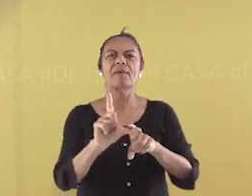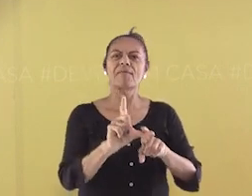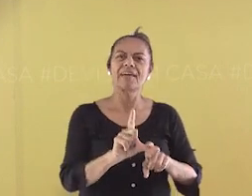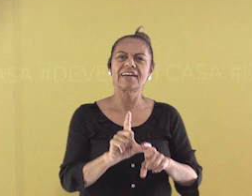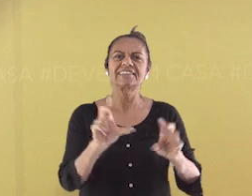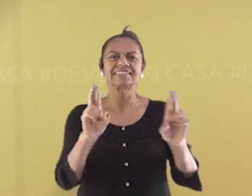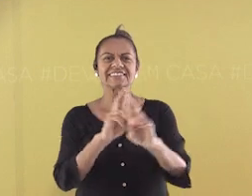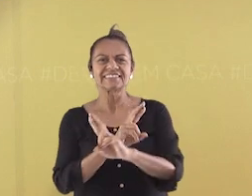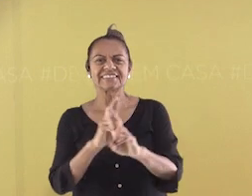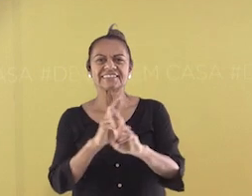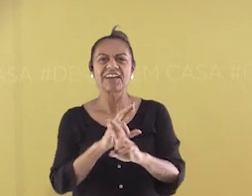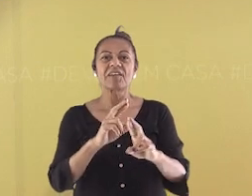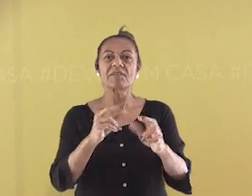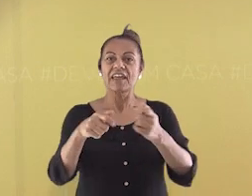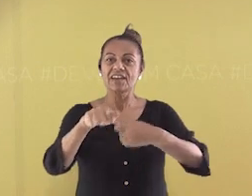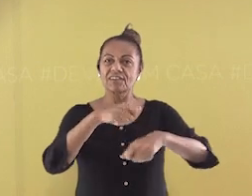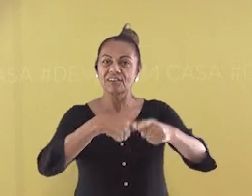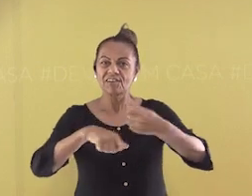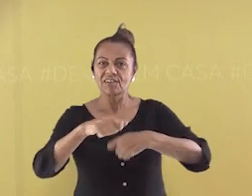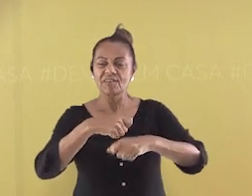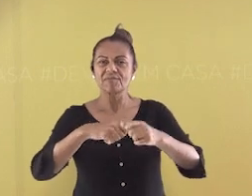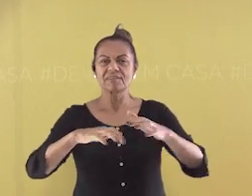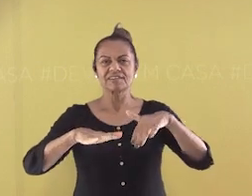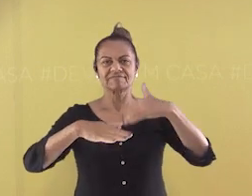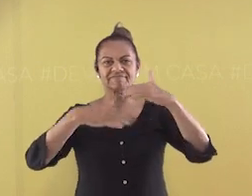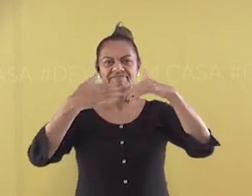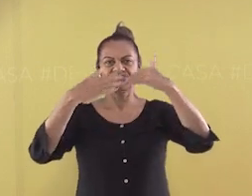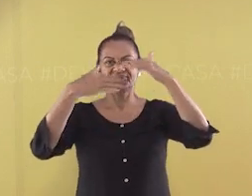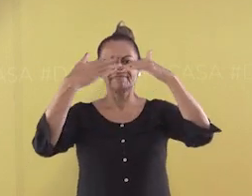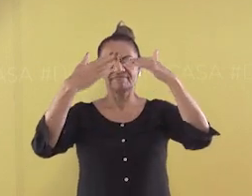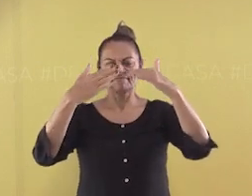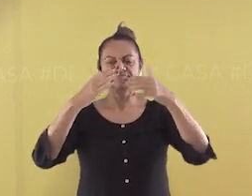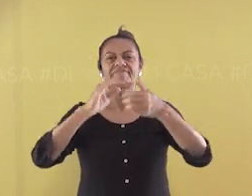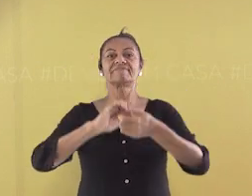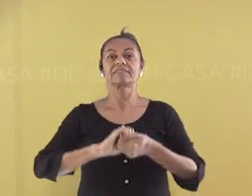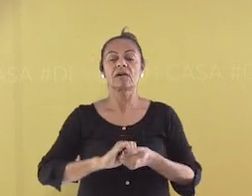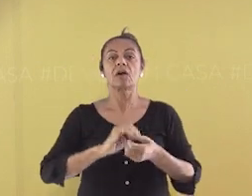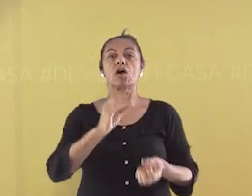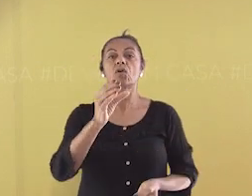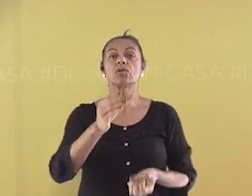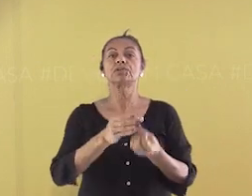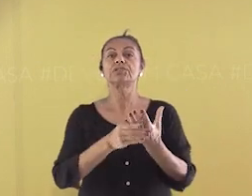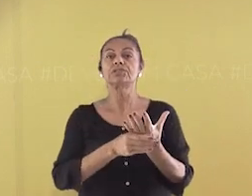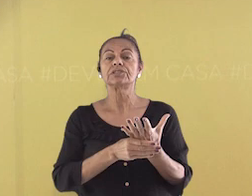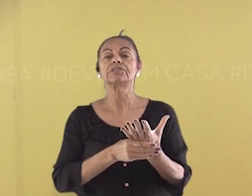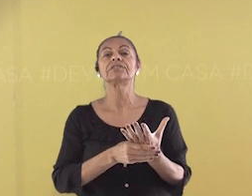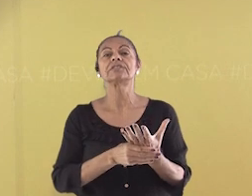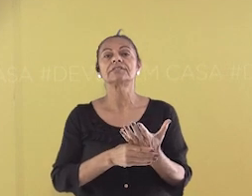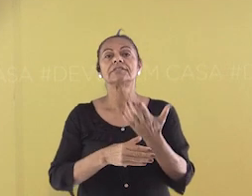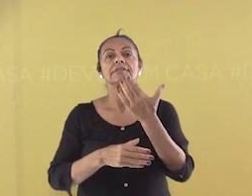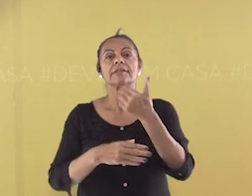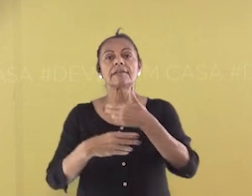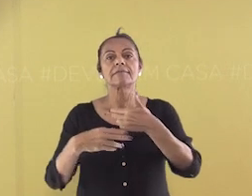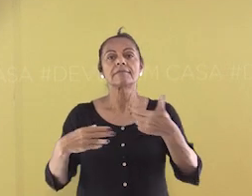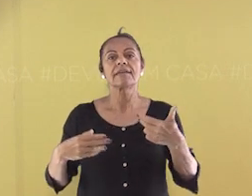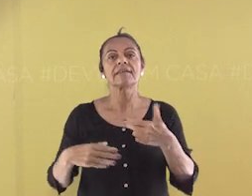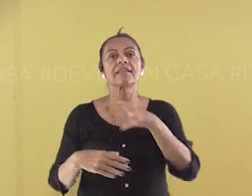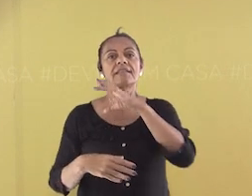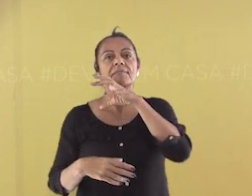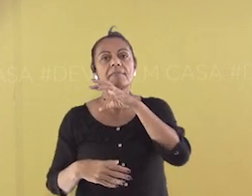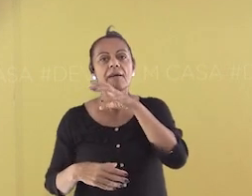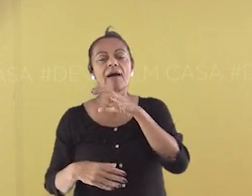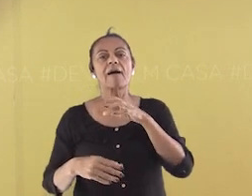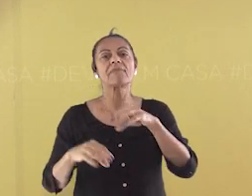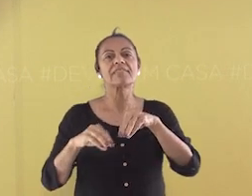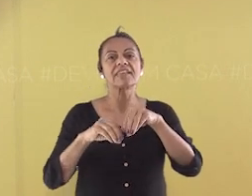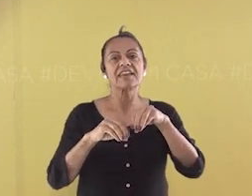um depende do outro para o crescimento da economia. Das origens dos alimentos, animal, vegetal, mineral,